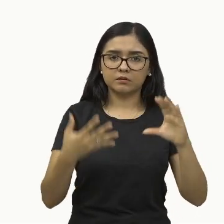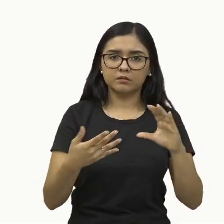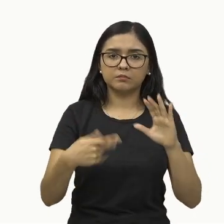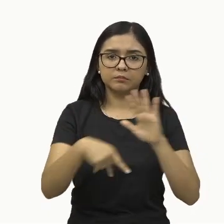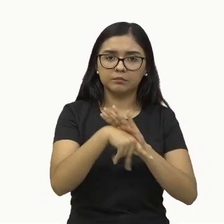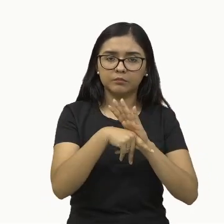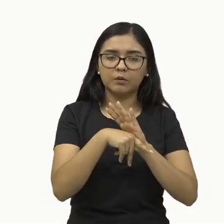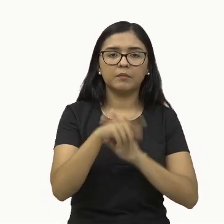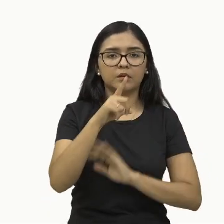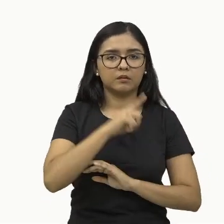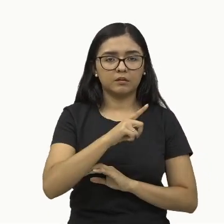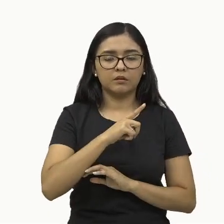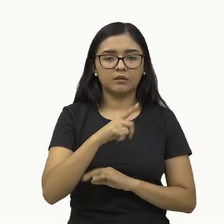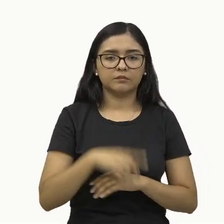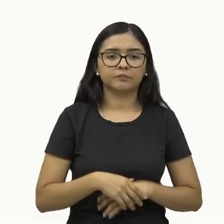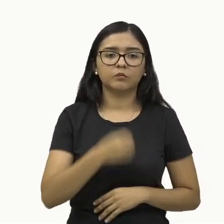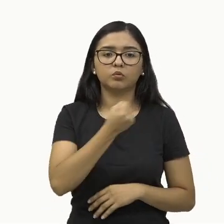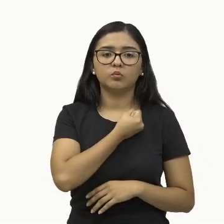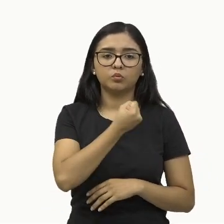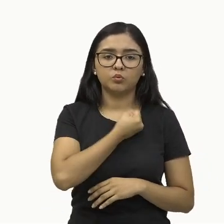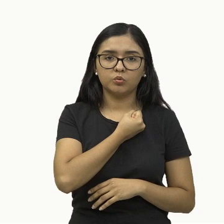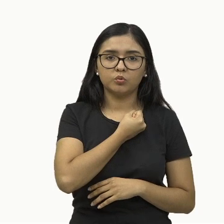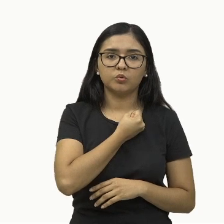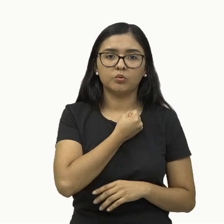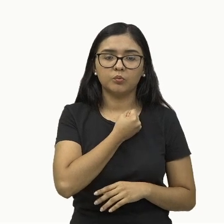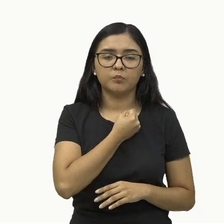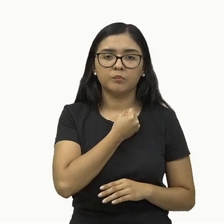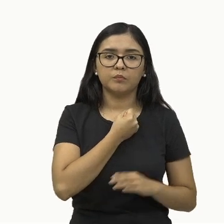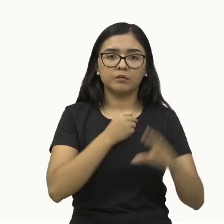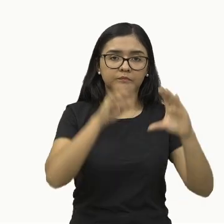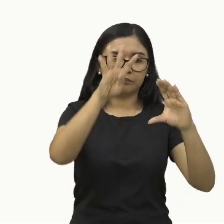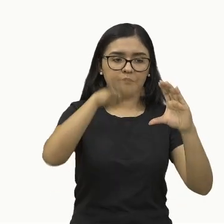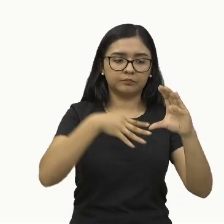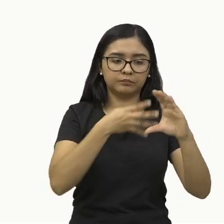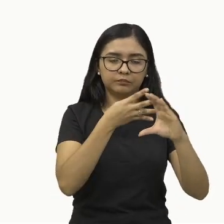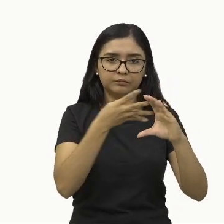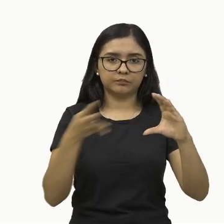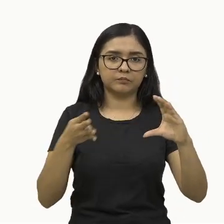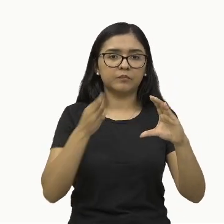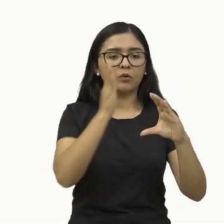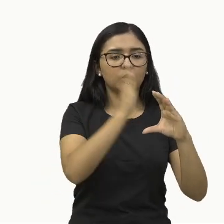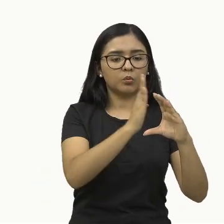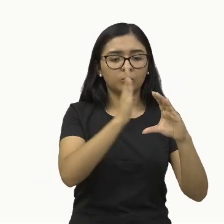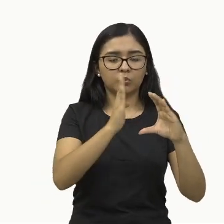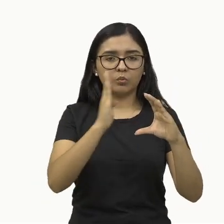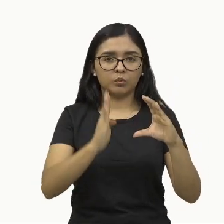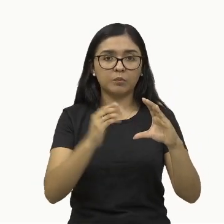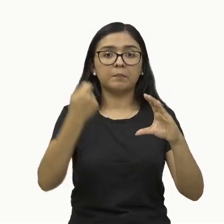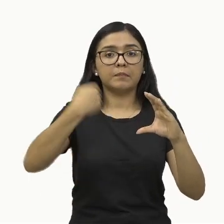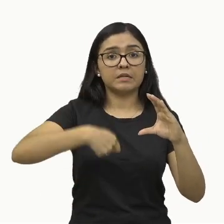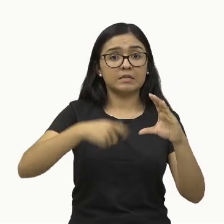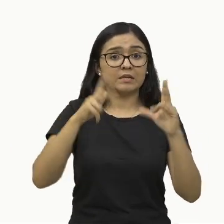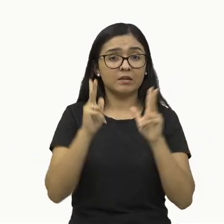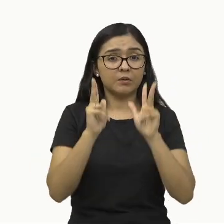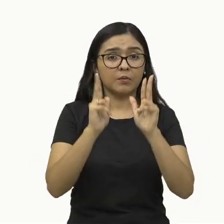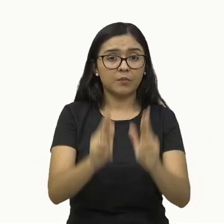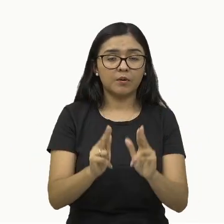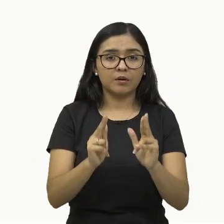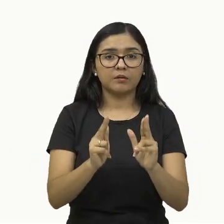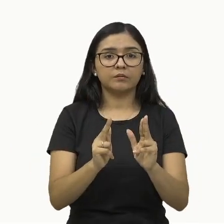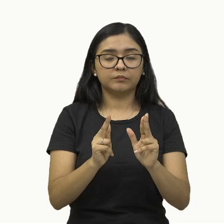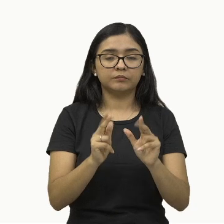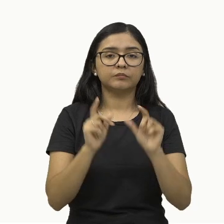condição. O número de colunas da primeira matriz deve ser igual ao número